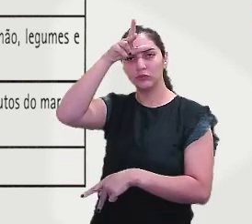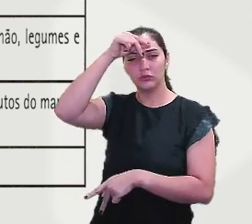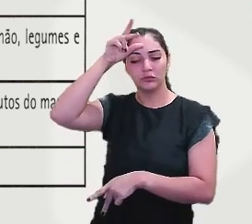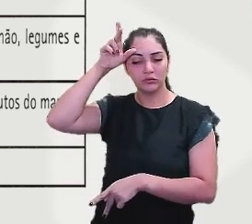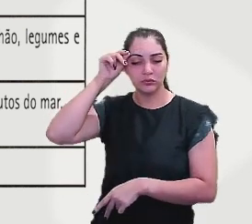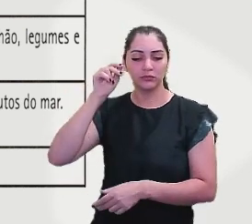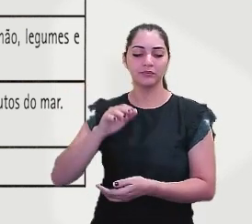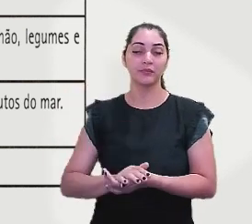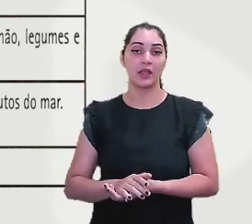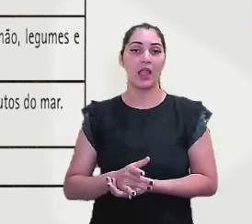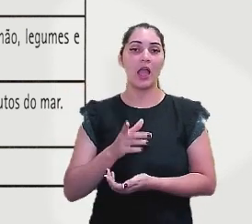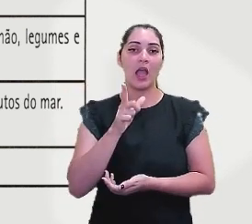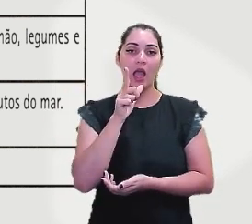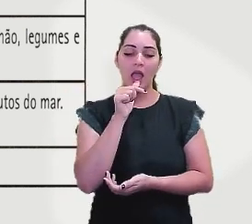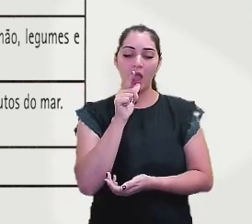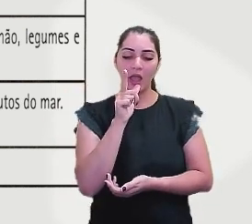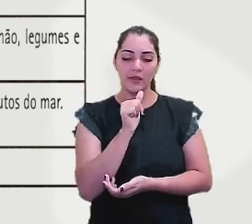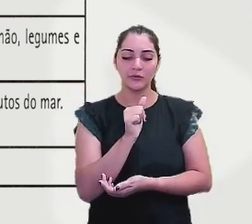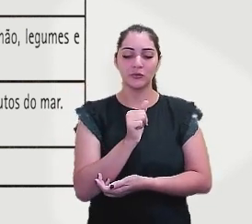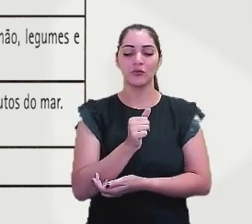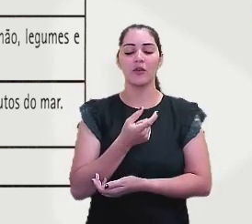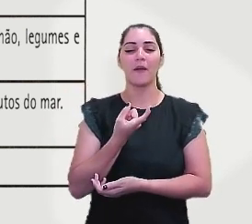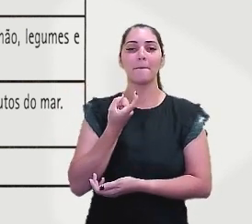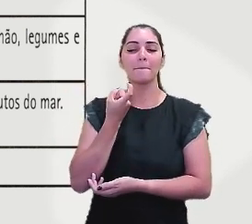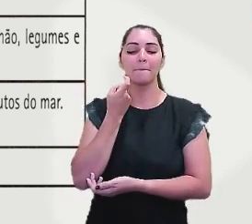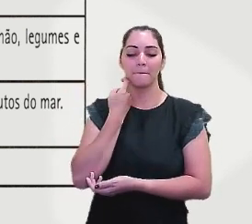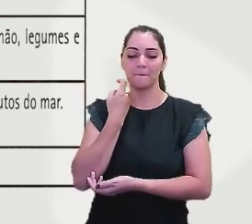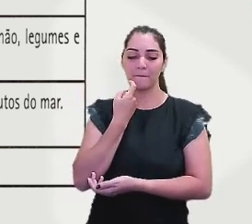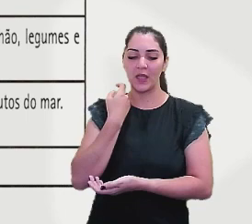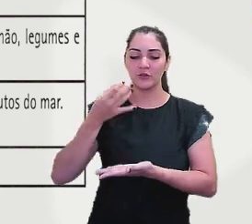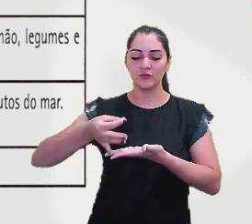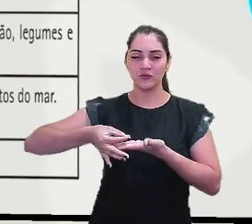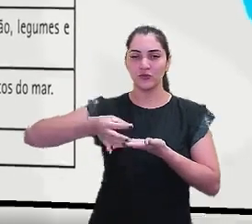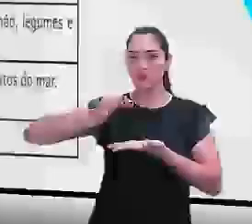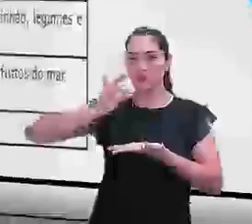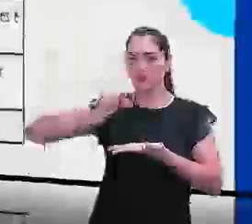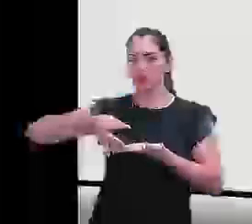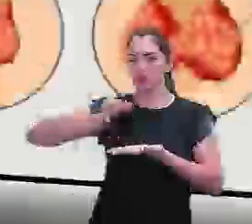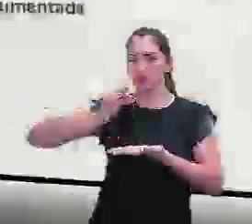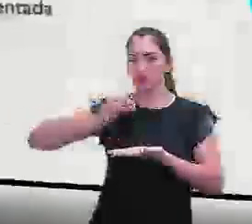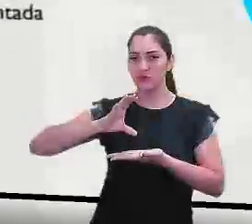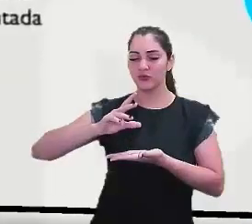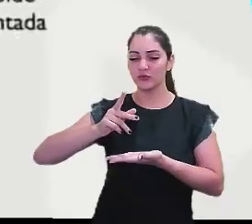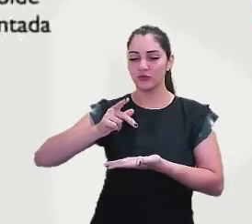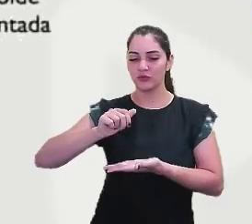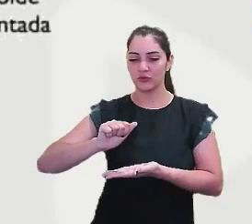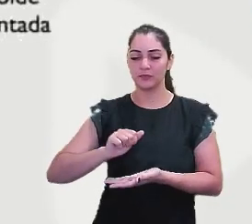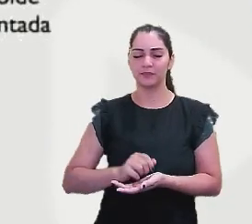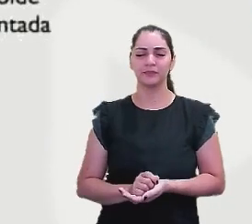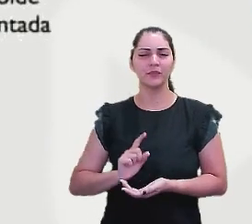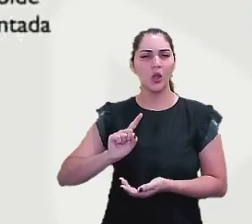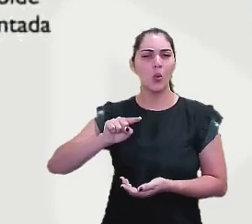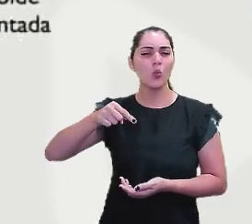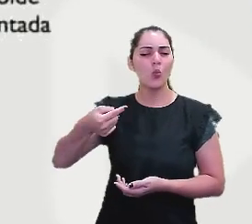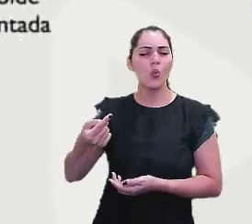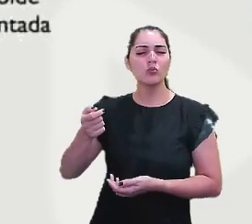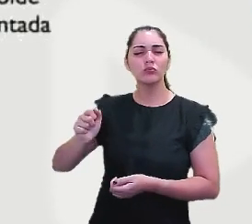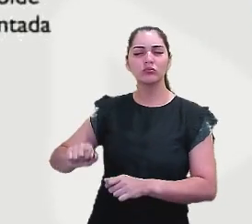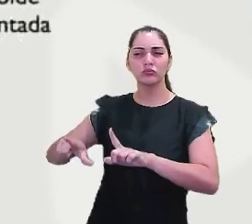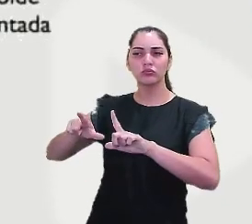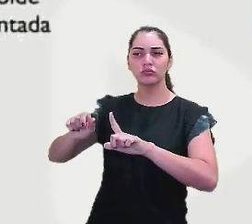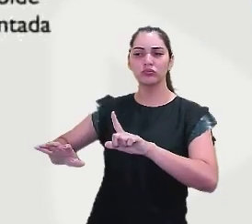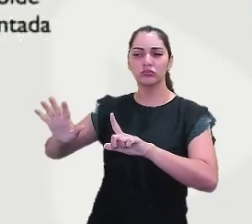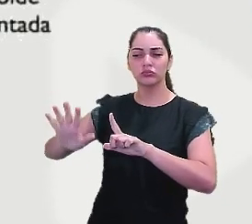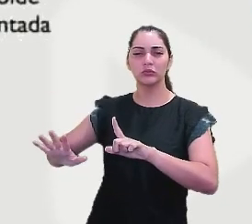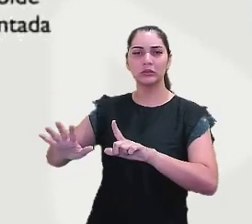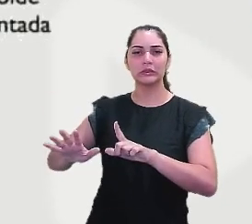fluoretada, peixes e chá. E aí eu já vou pedir para a produção ir para o nosso próximo slide, perfeito. E eu não poderia deixar de